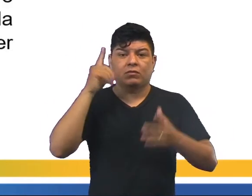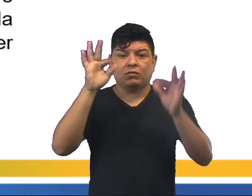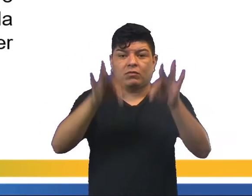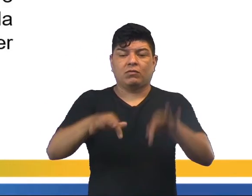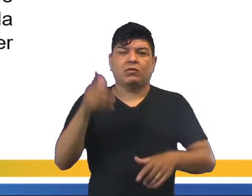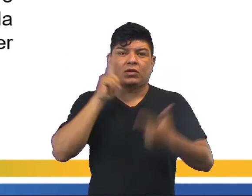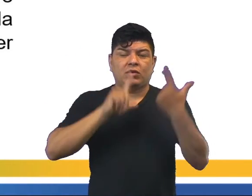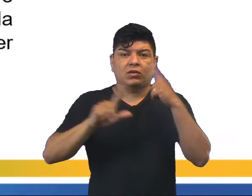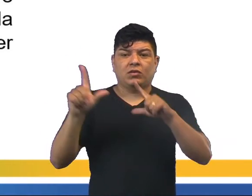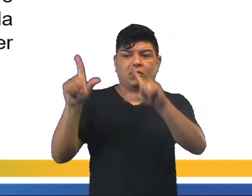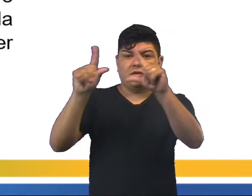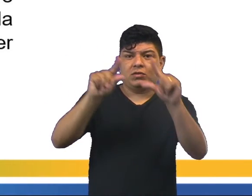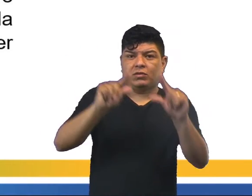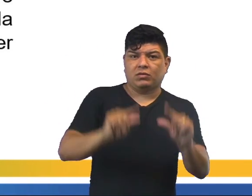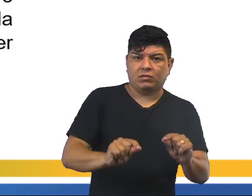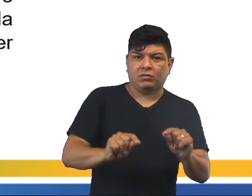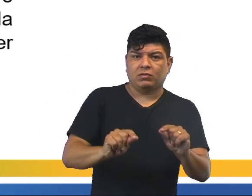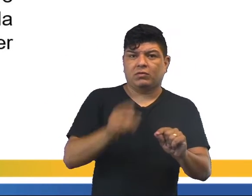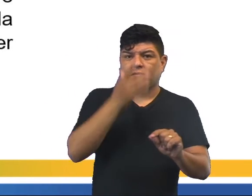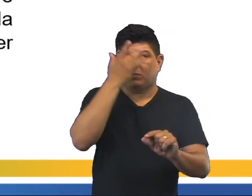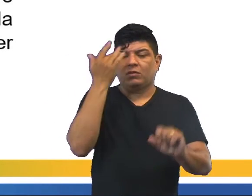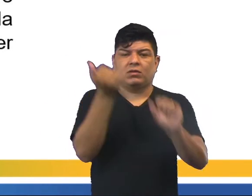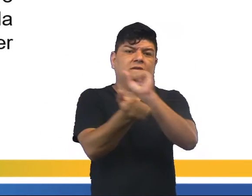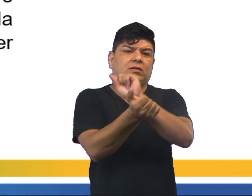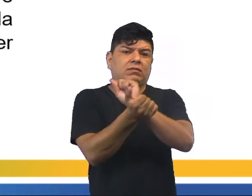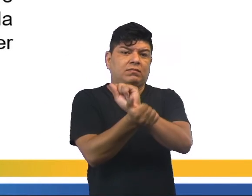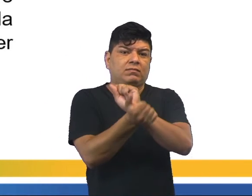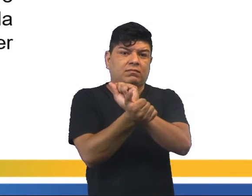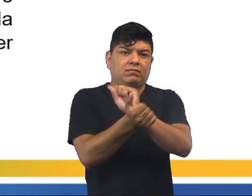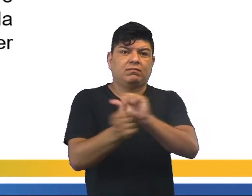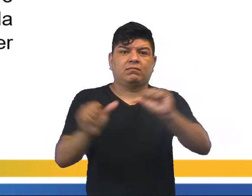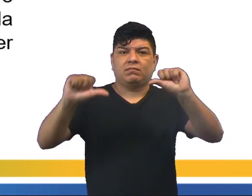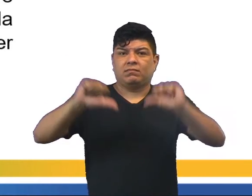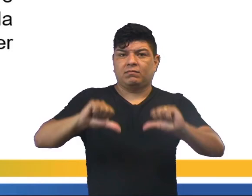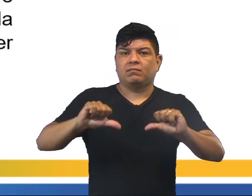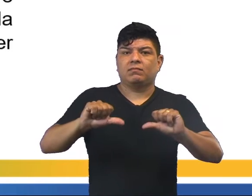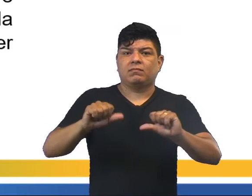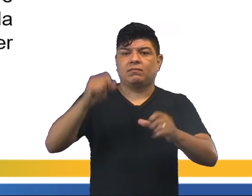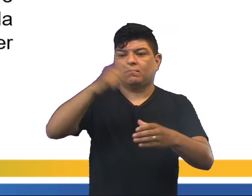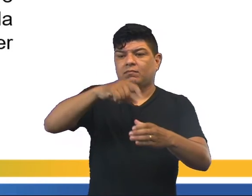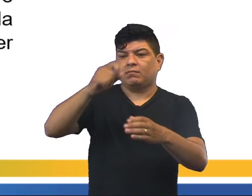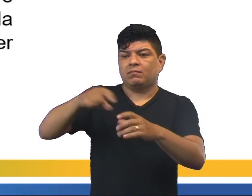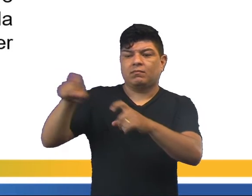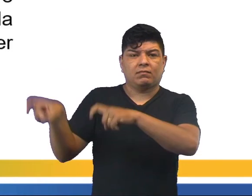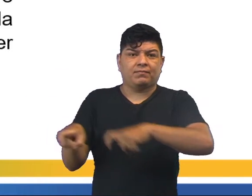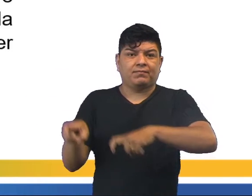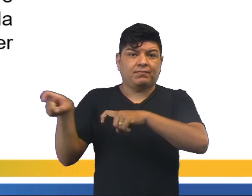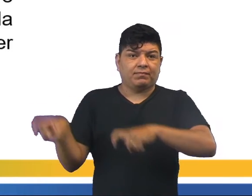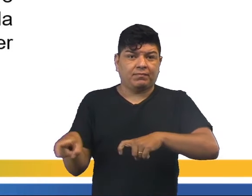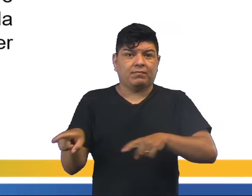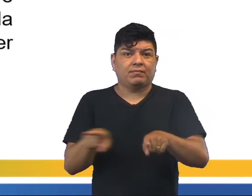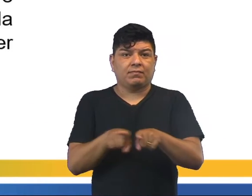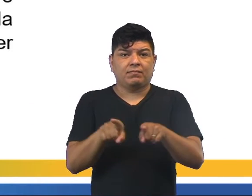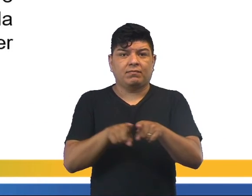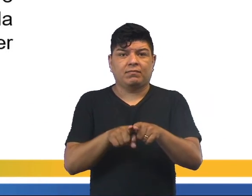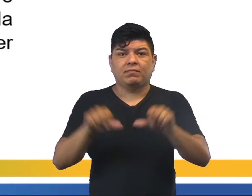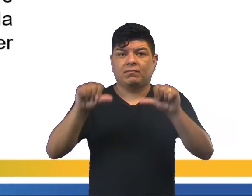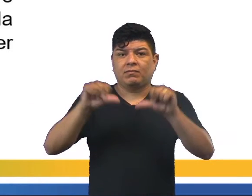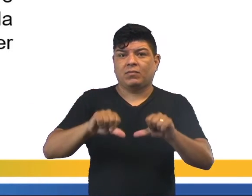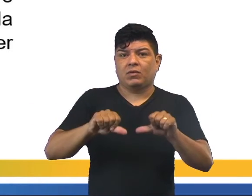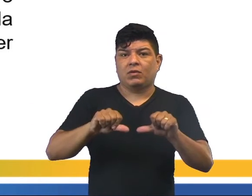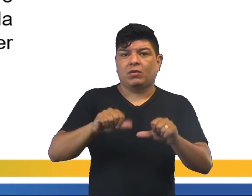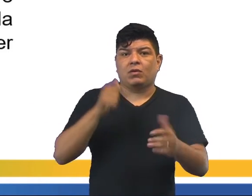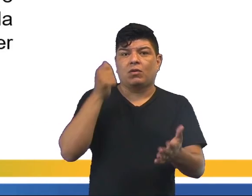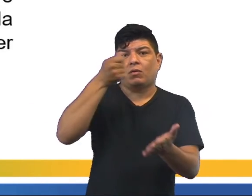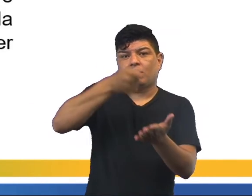ele diminui o número de escravos, né, provocando uma queda na produção agrícola. Na mesma proporção, caía o pagamento